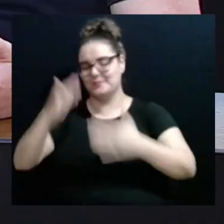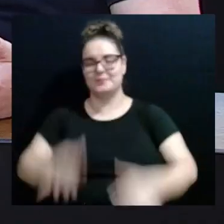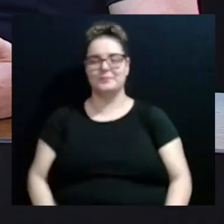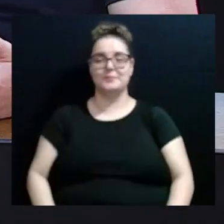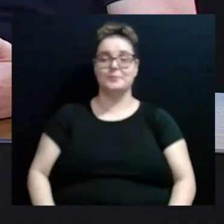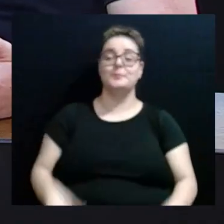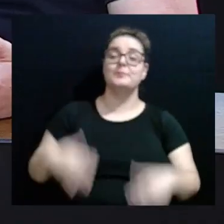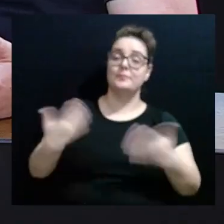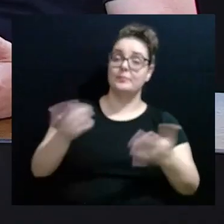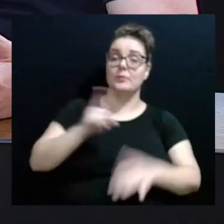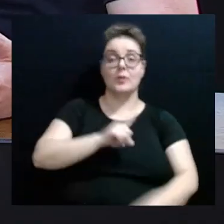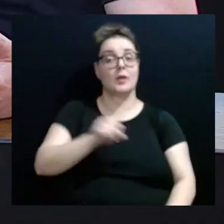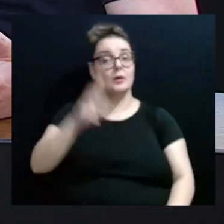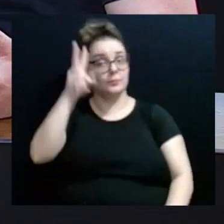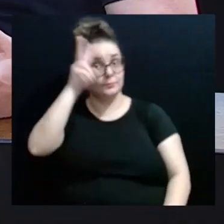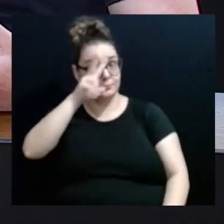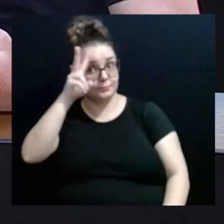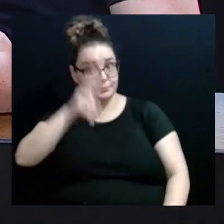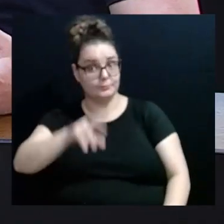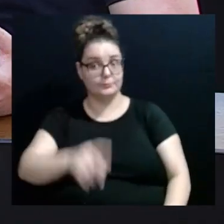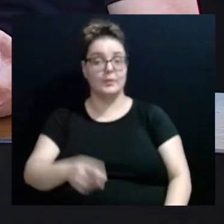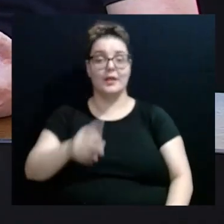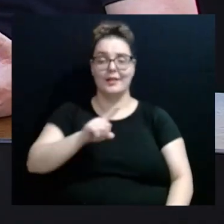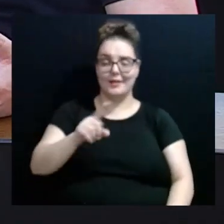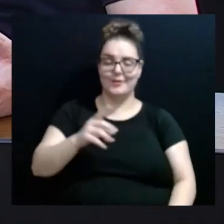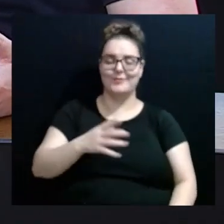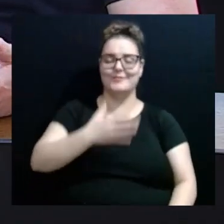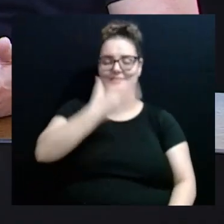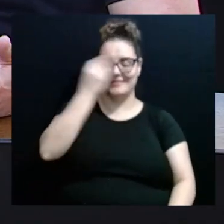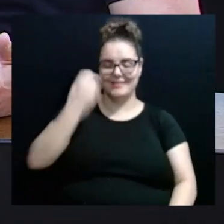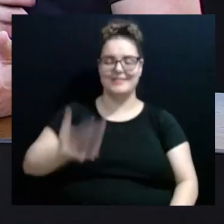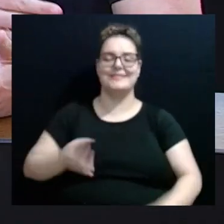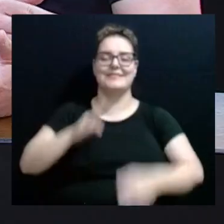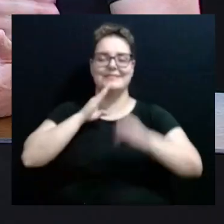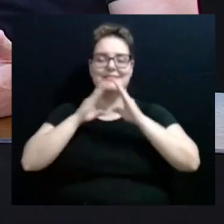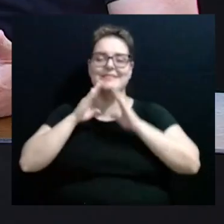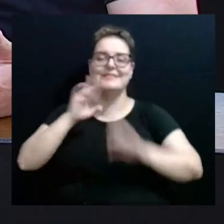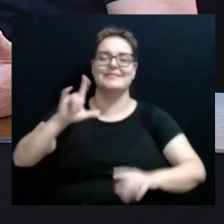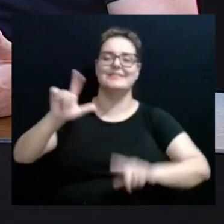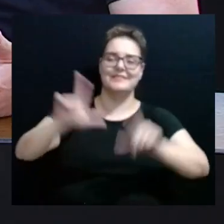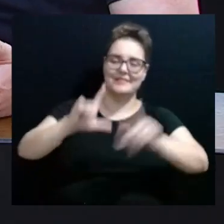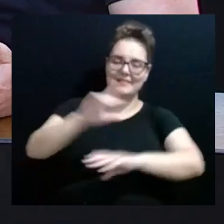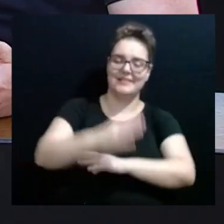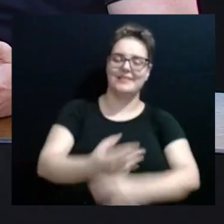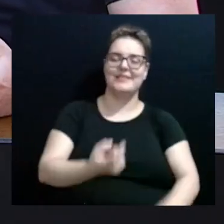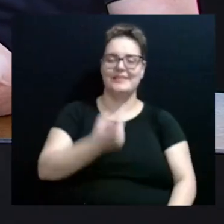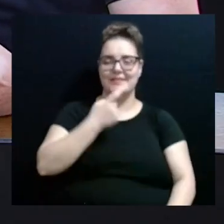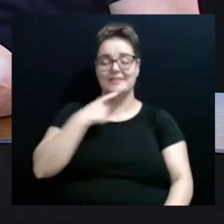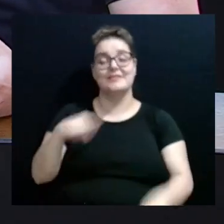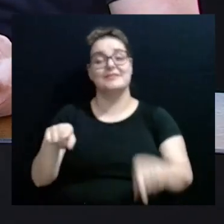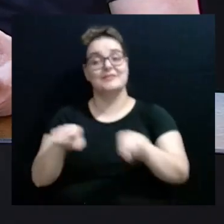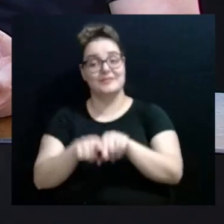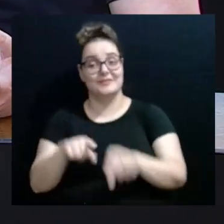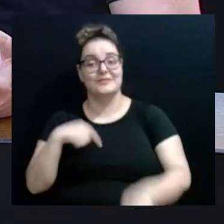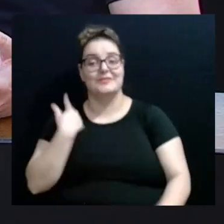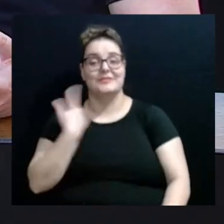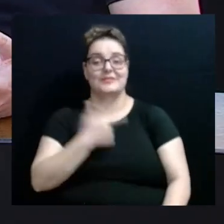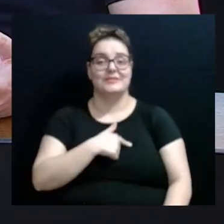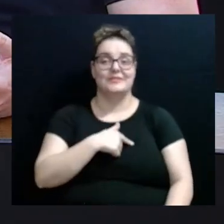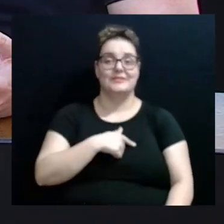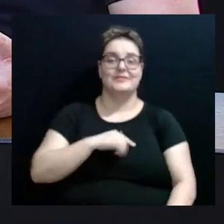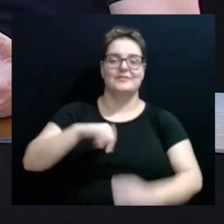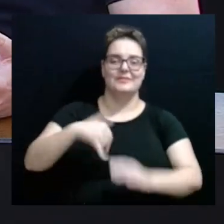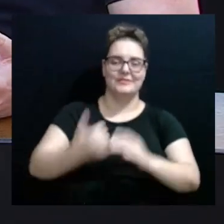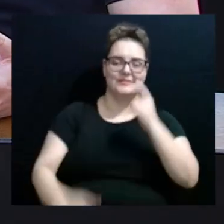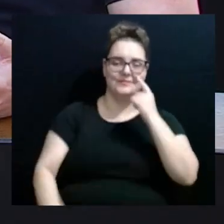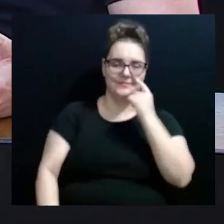telespectadores. Obrigado, viu? E pessoal, não se esqueça de nos seguir nas redes sociais, no Facebook e no Instagram TV Câmara Campinas e também de